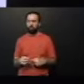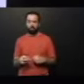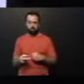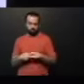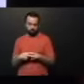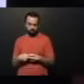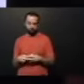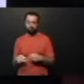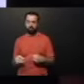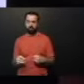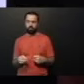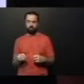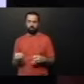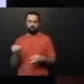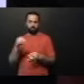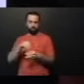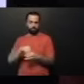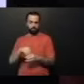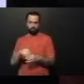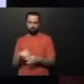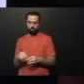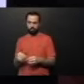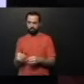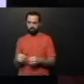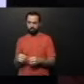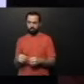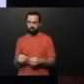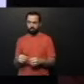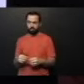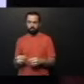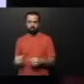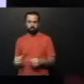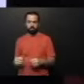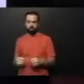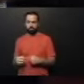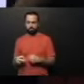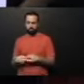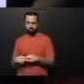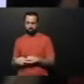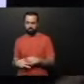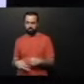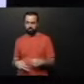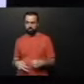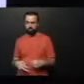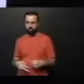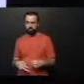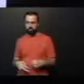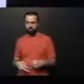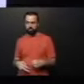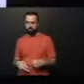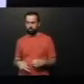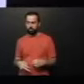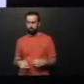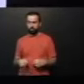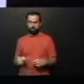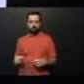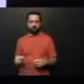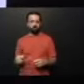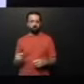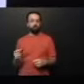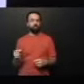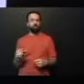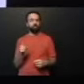Descasque, coloque-a. Aqui acrescente, tá? Que é da próxima frase. Acrescente uma xícara de